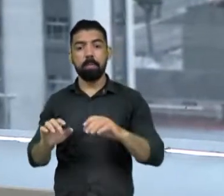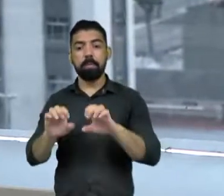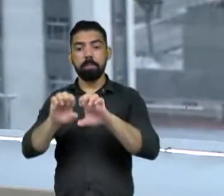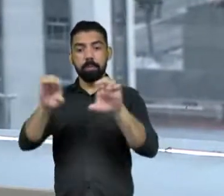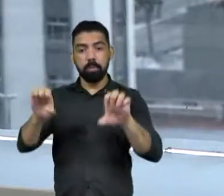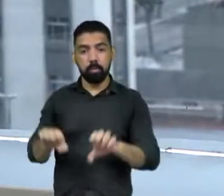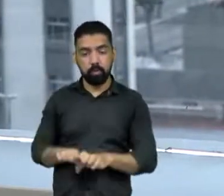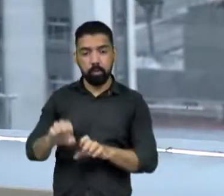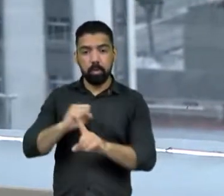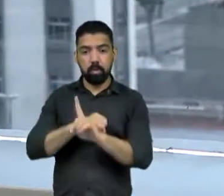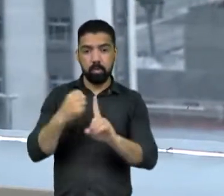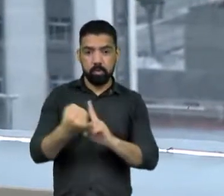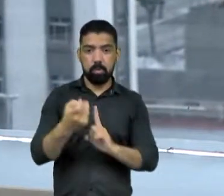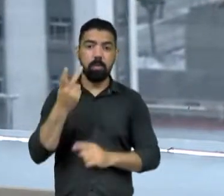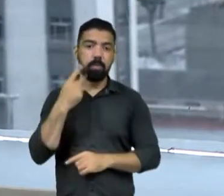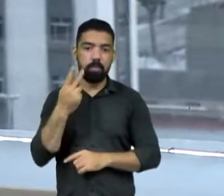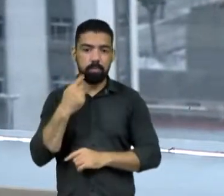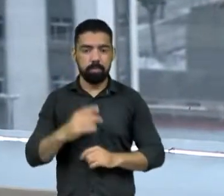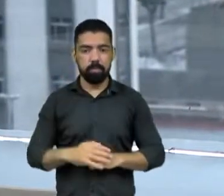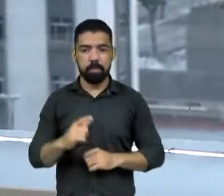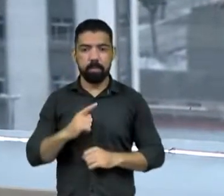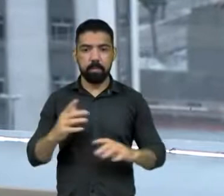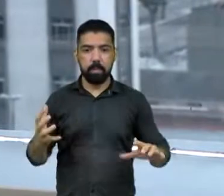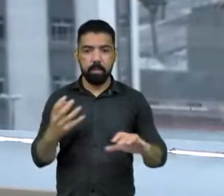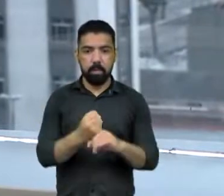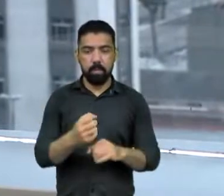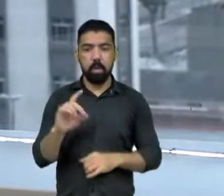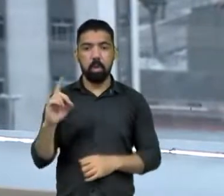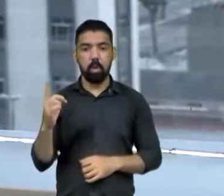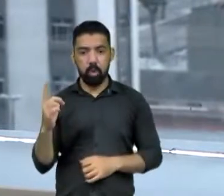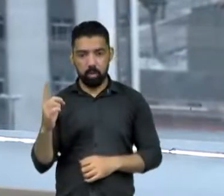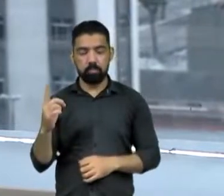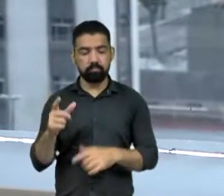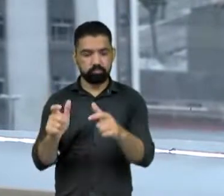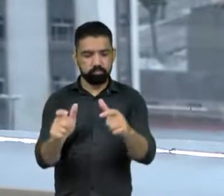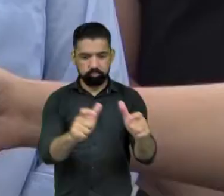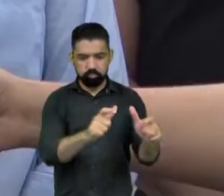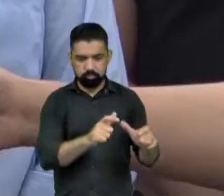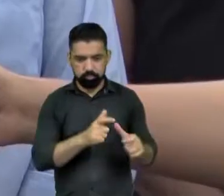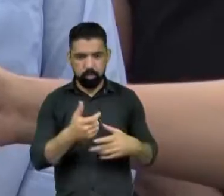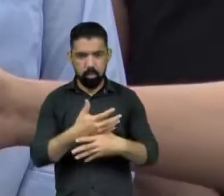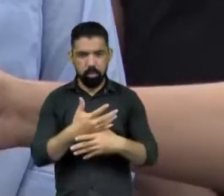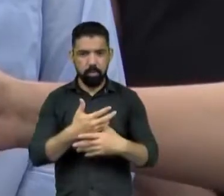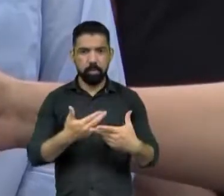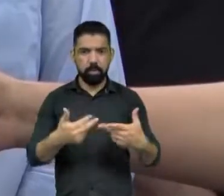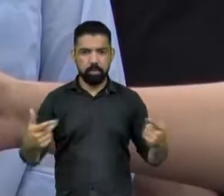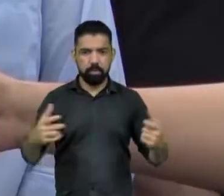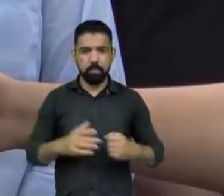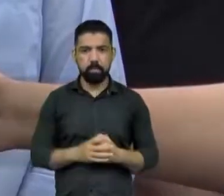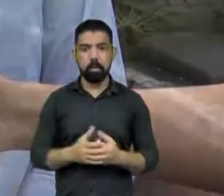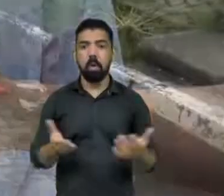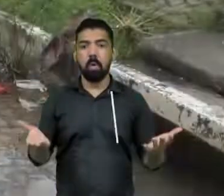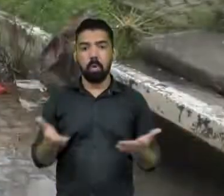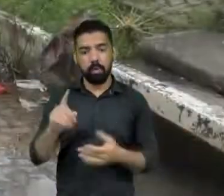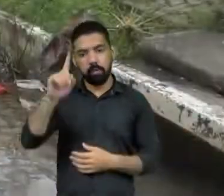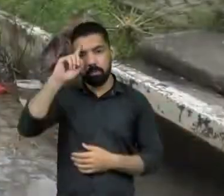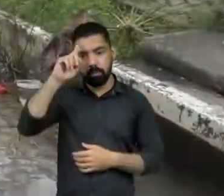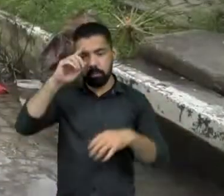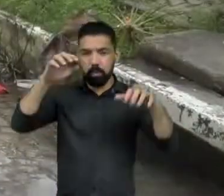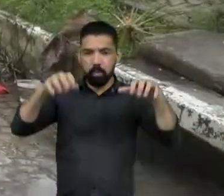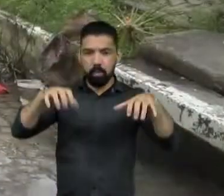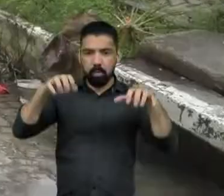soma 150 milhões de dólares em diversas obras pela cidade. Hoje é um dia chuvoso, segunda-feira é chuvoso, não tem